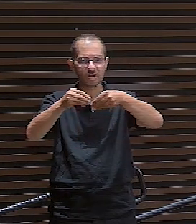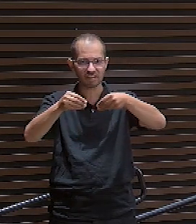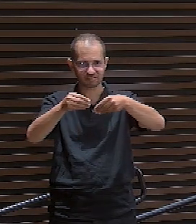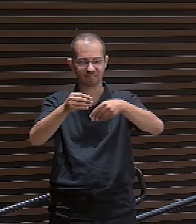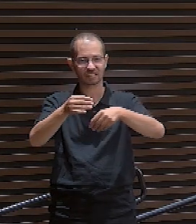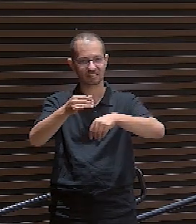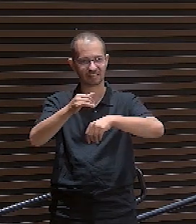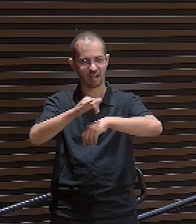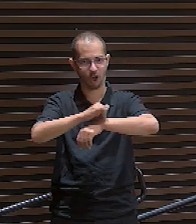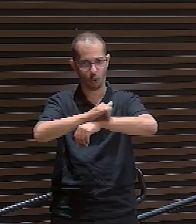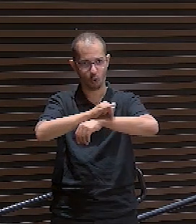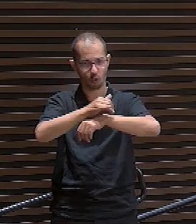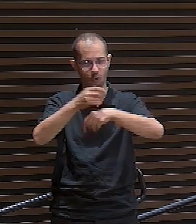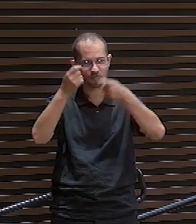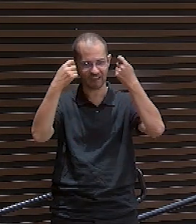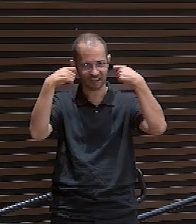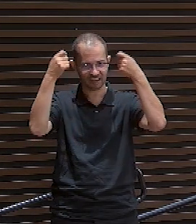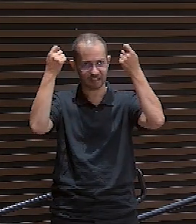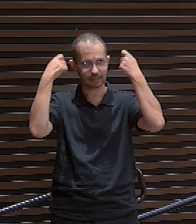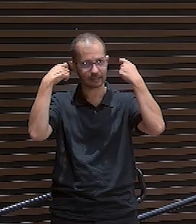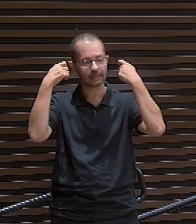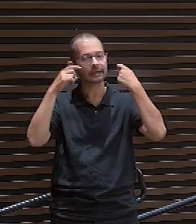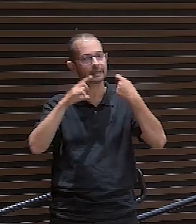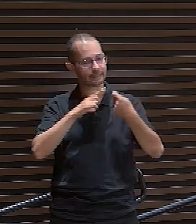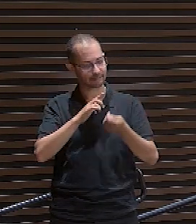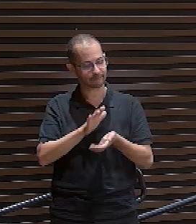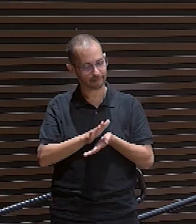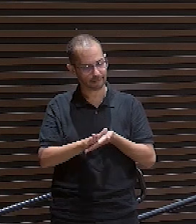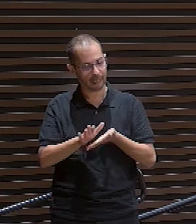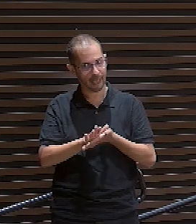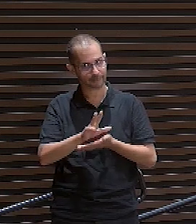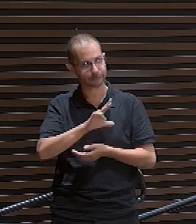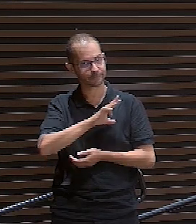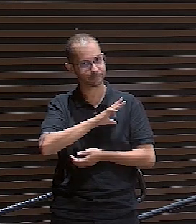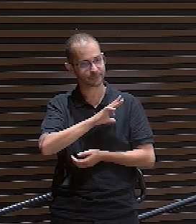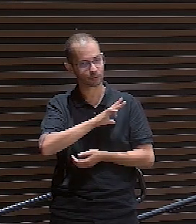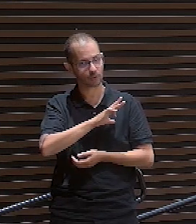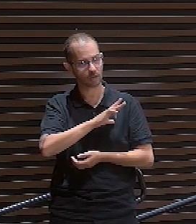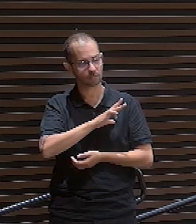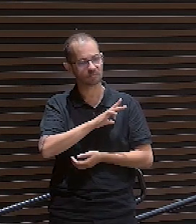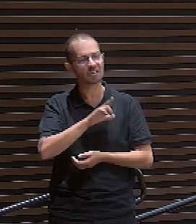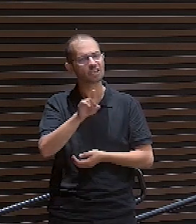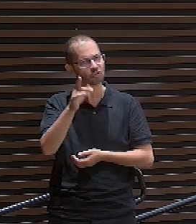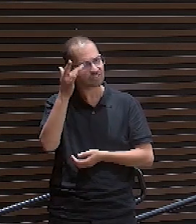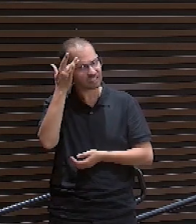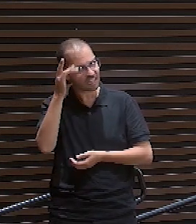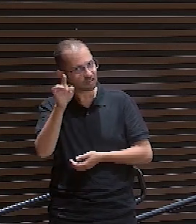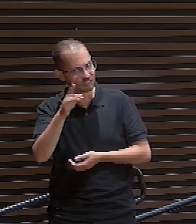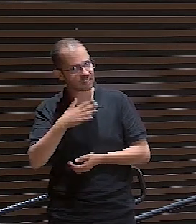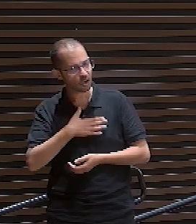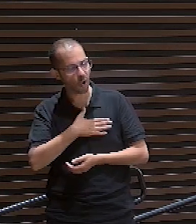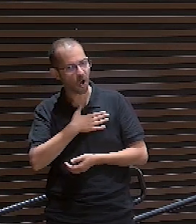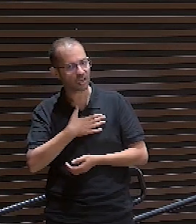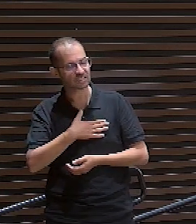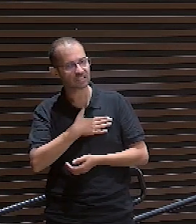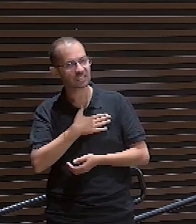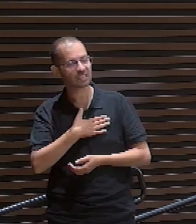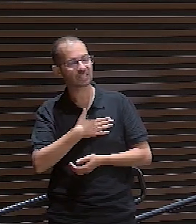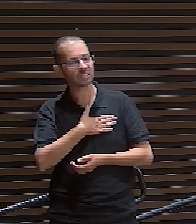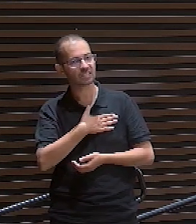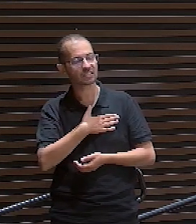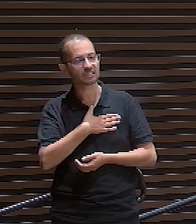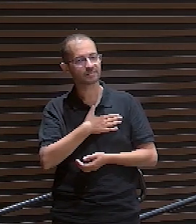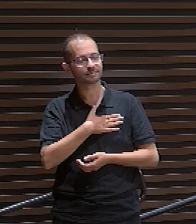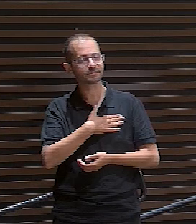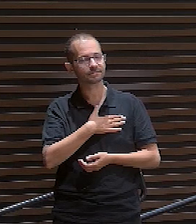Um sacrifício que envolveu custo pessoal. Eu não sei se vocês gostam, mas eu sou